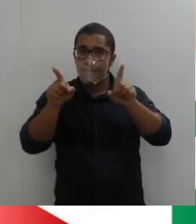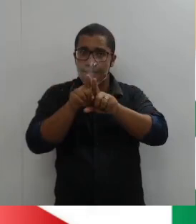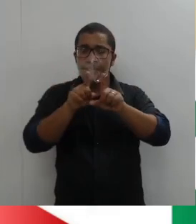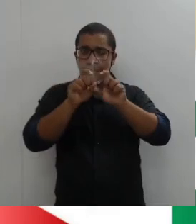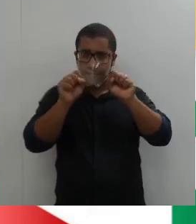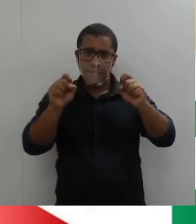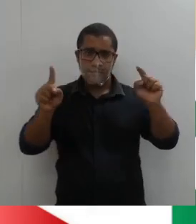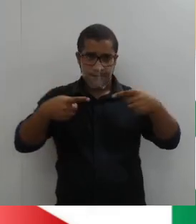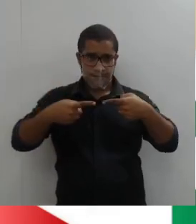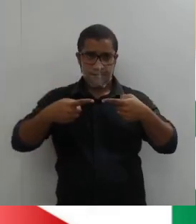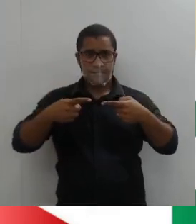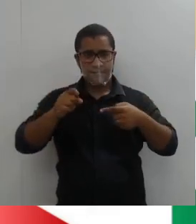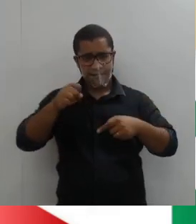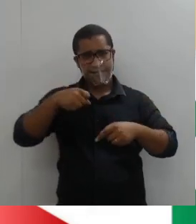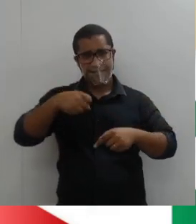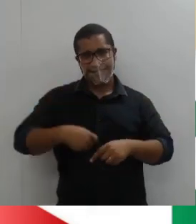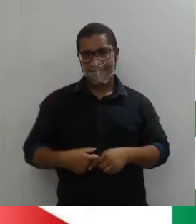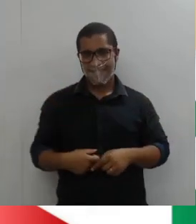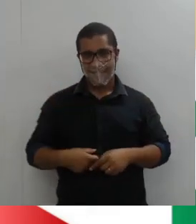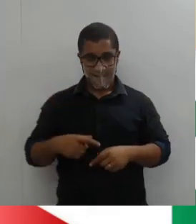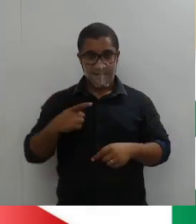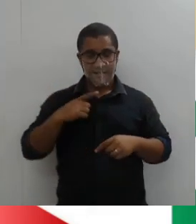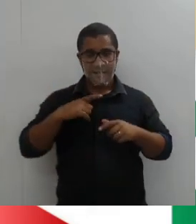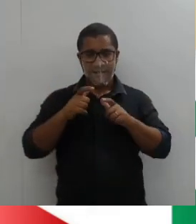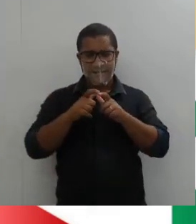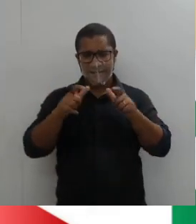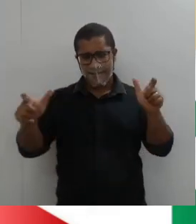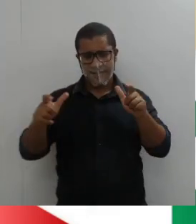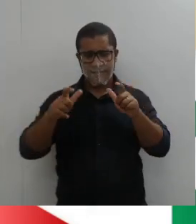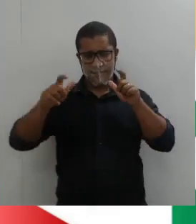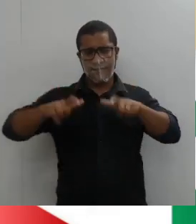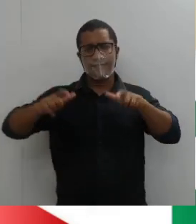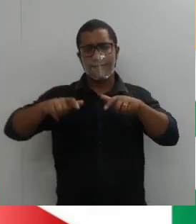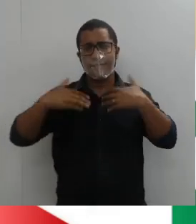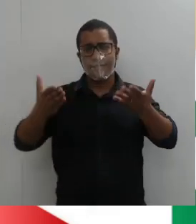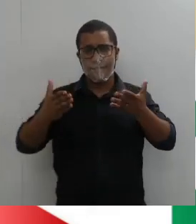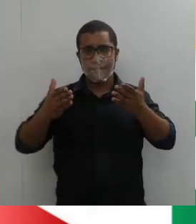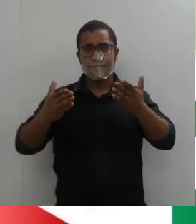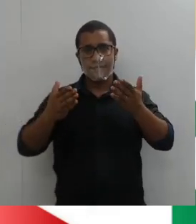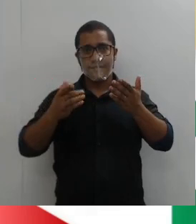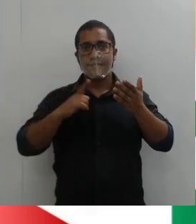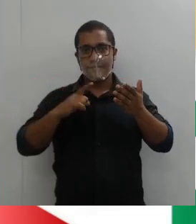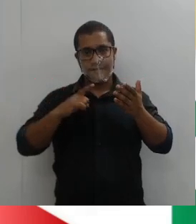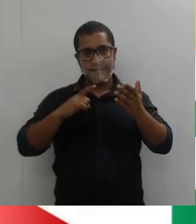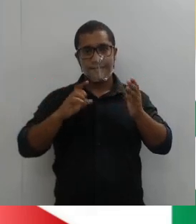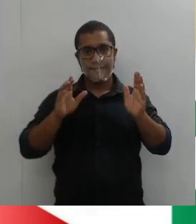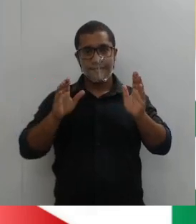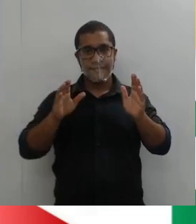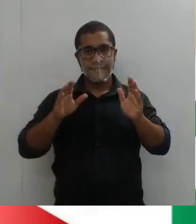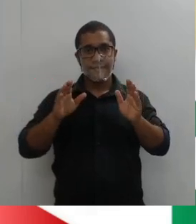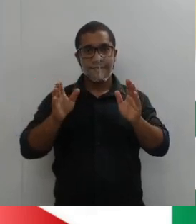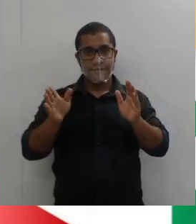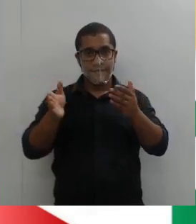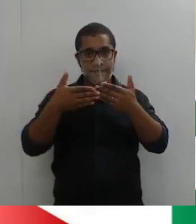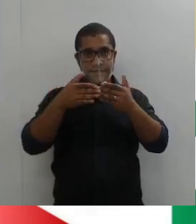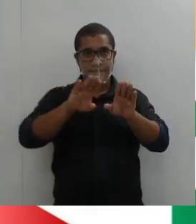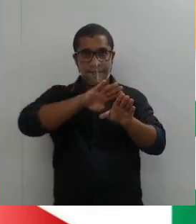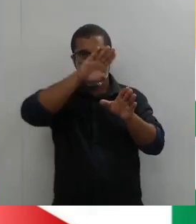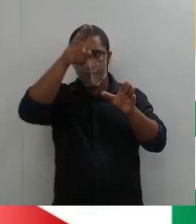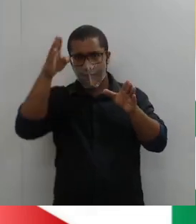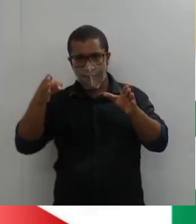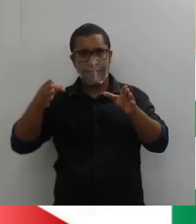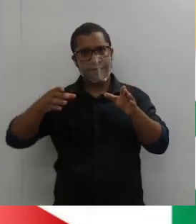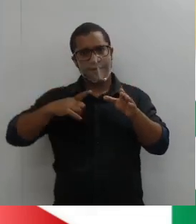competitivo sim. Ele é realizado, na maioria das vezes, em locais fechados. O universo do salão inclui